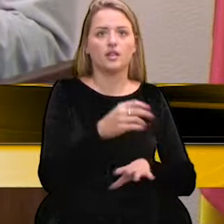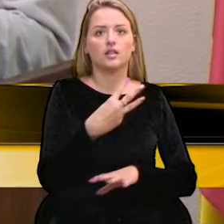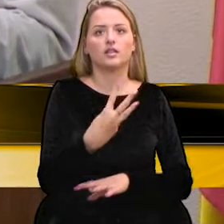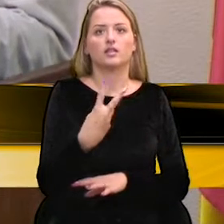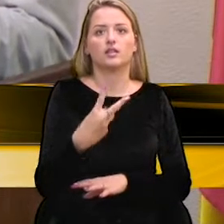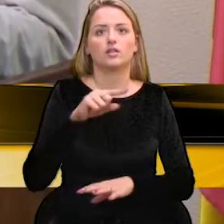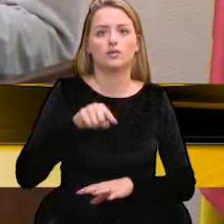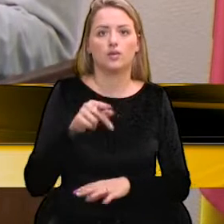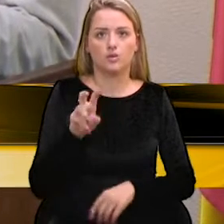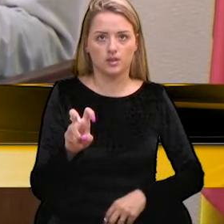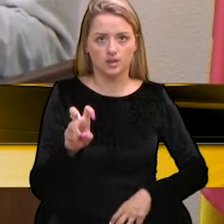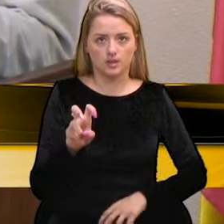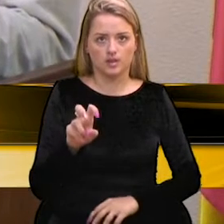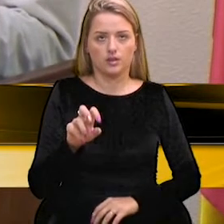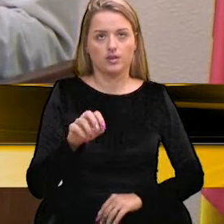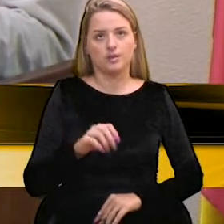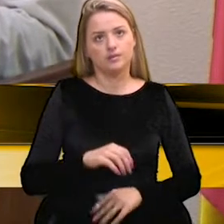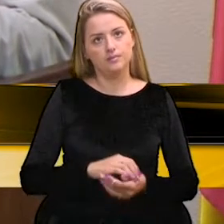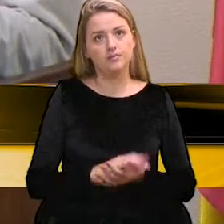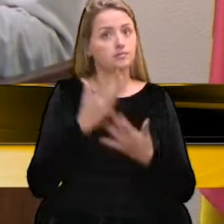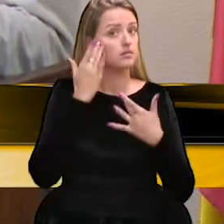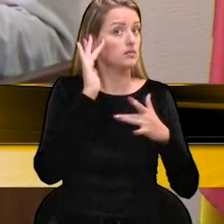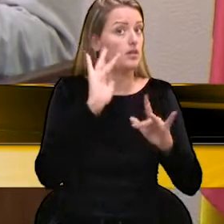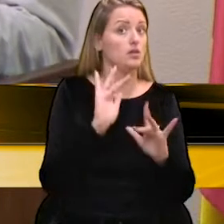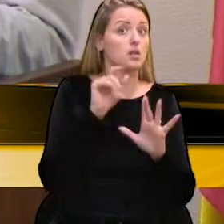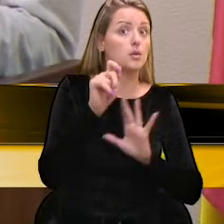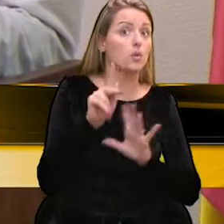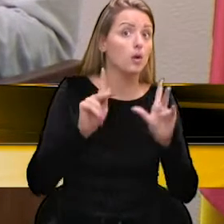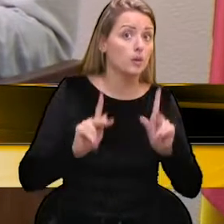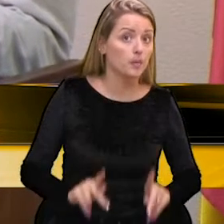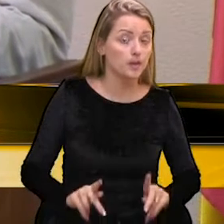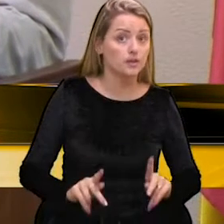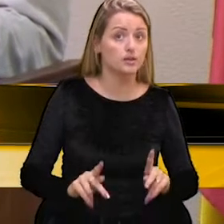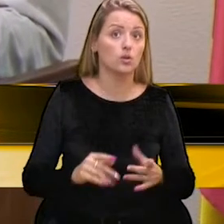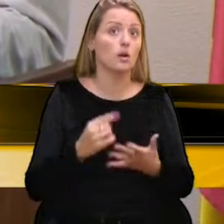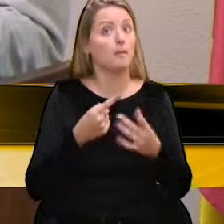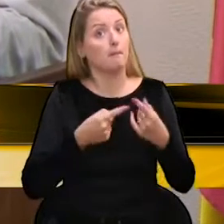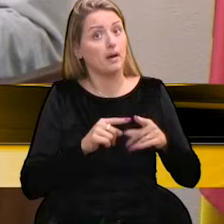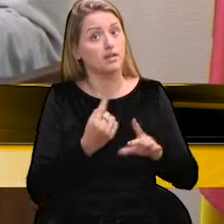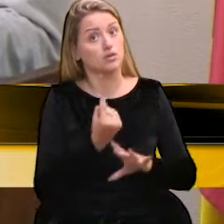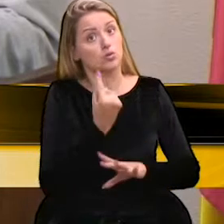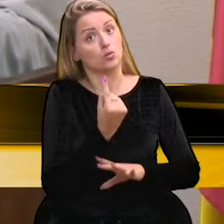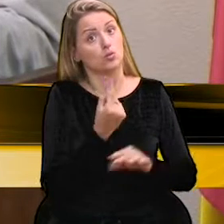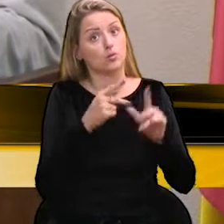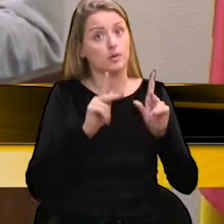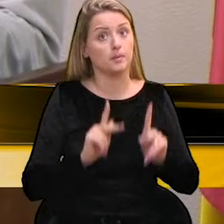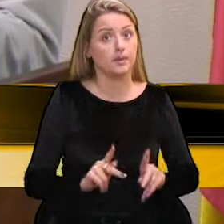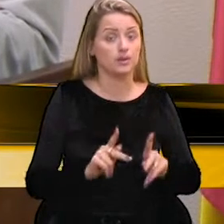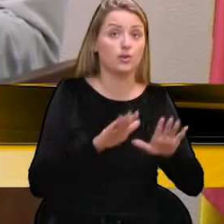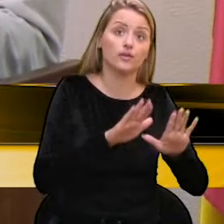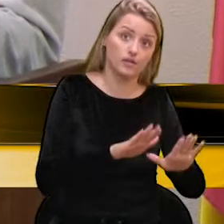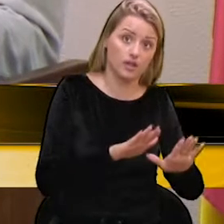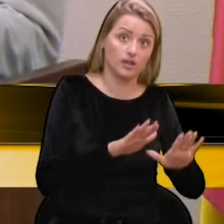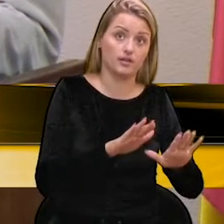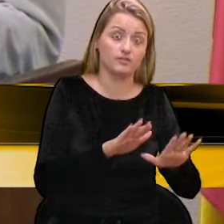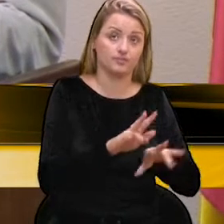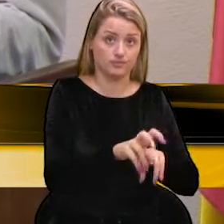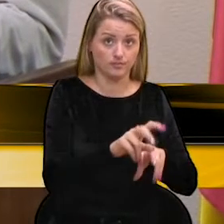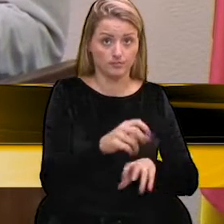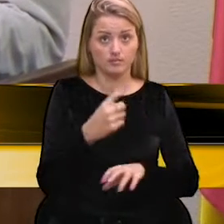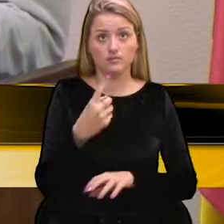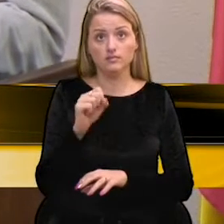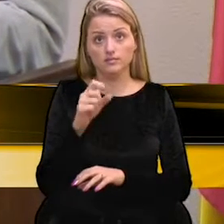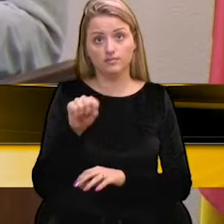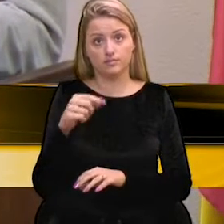32.5. Não se sabe quem ficará, mas um ficará. 18.2. O